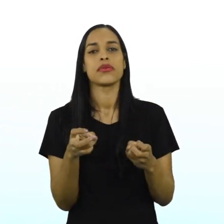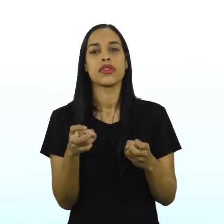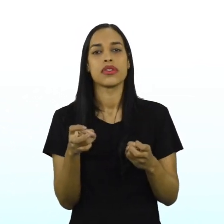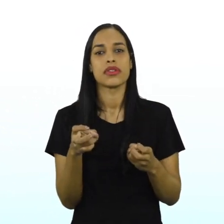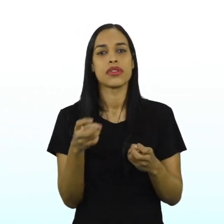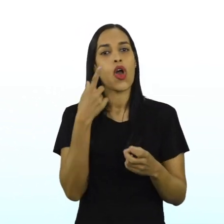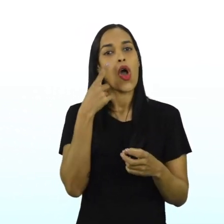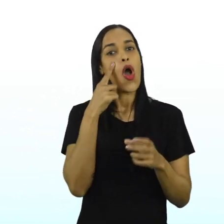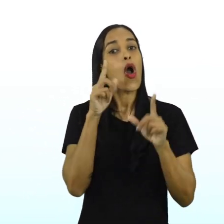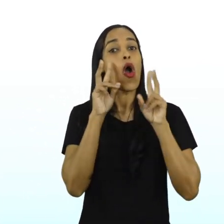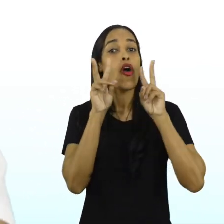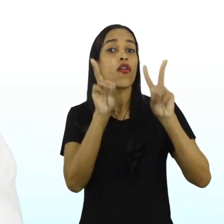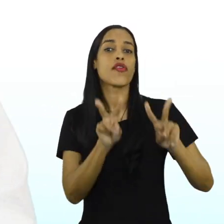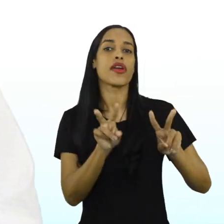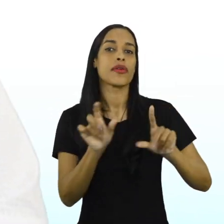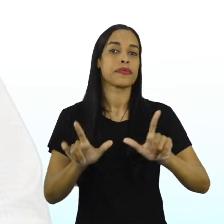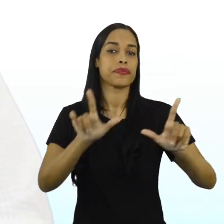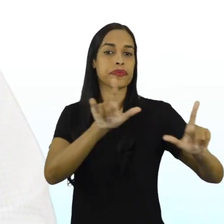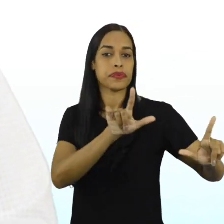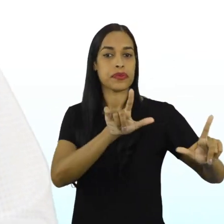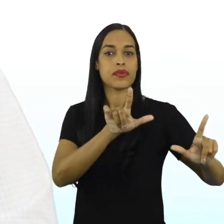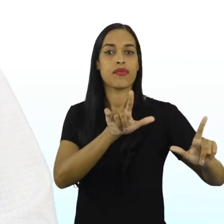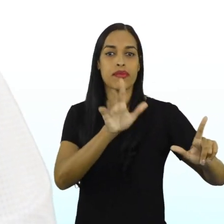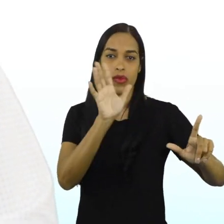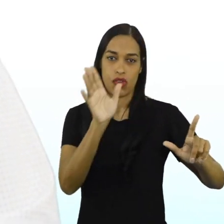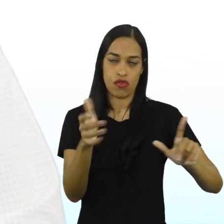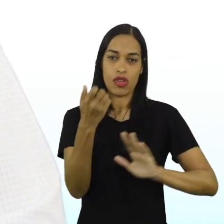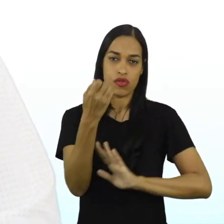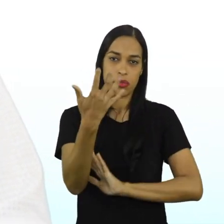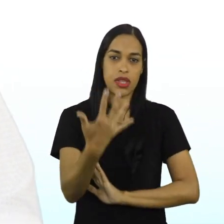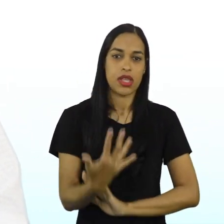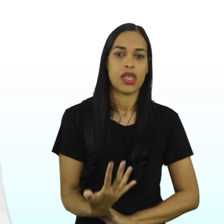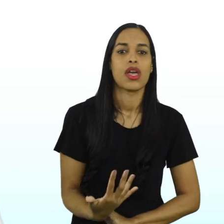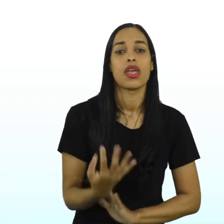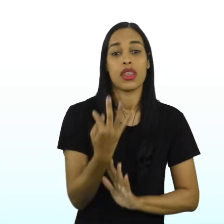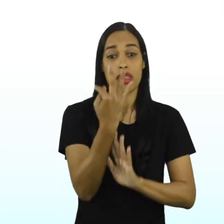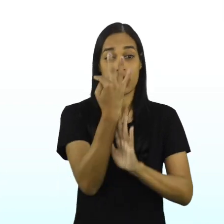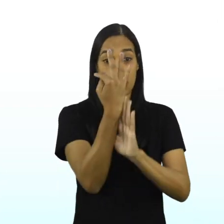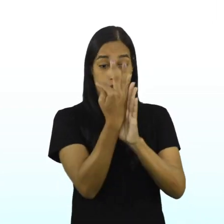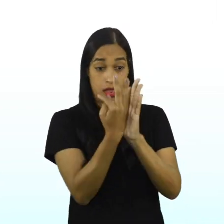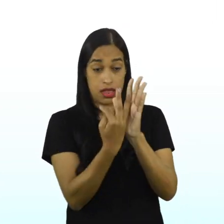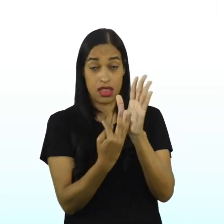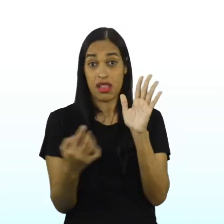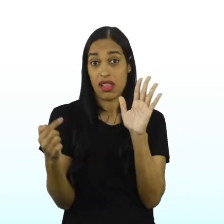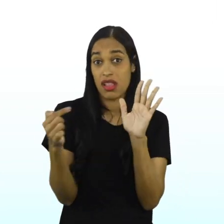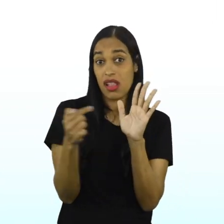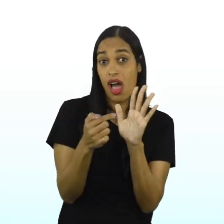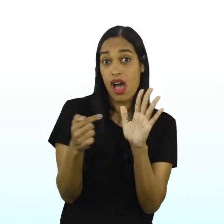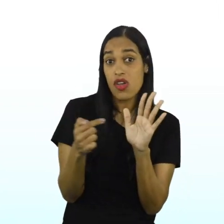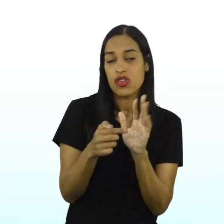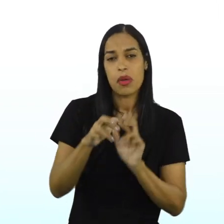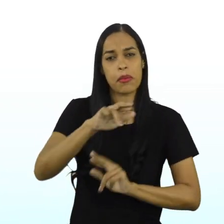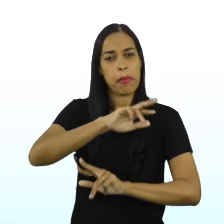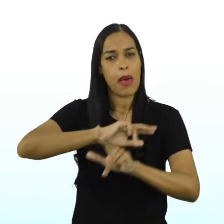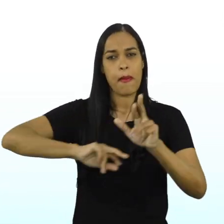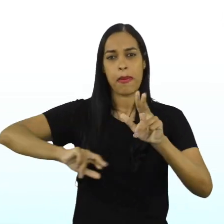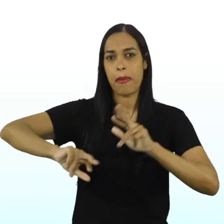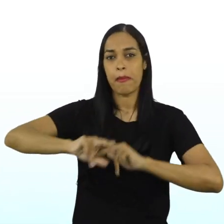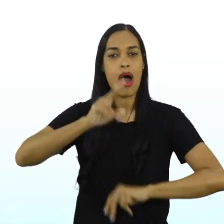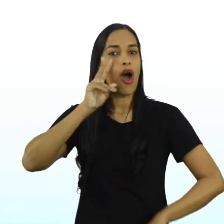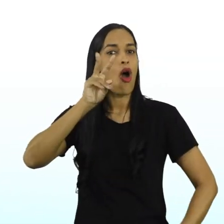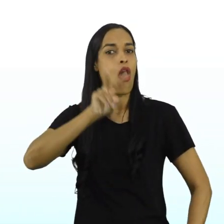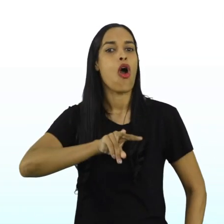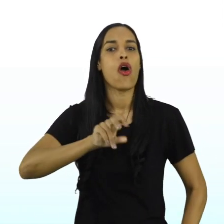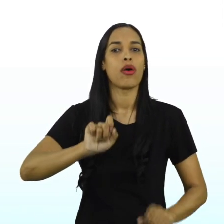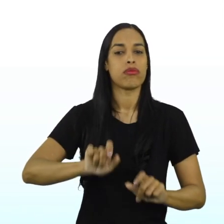dá uma olhada lá. Eu já apontei aí um texto, isso é um texto multimodal. Olha lá,